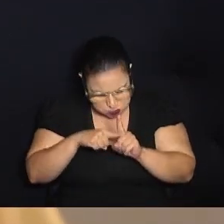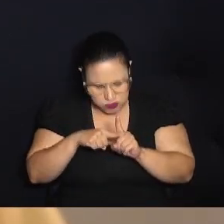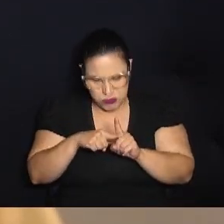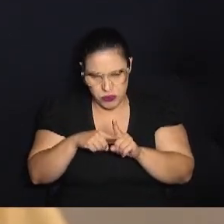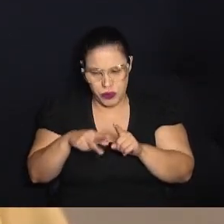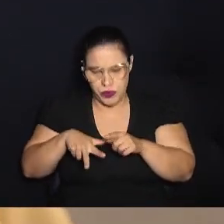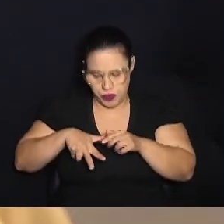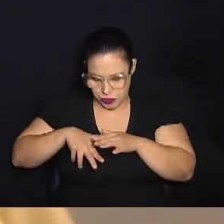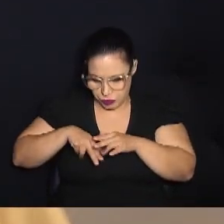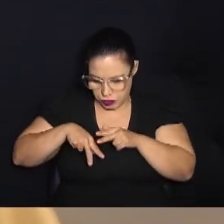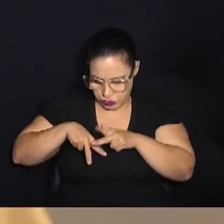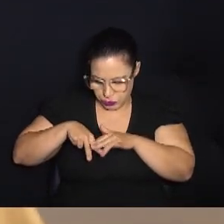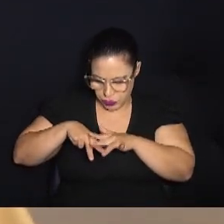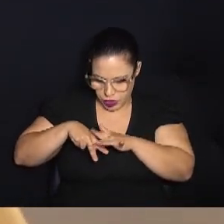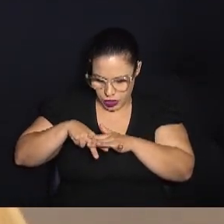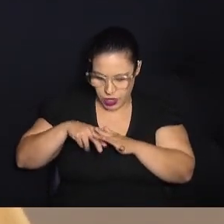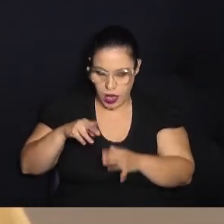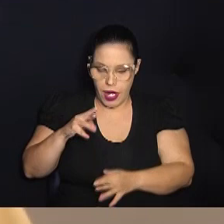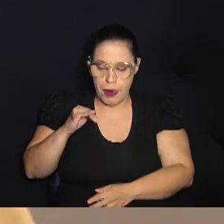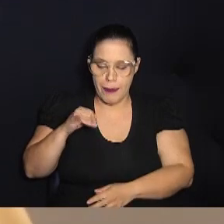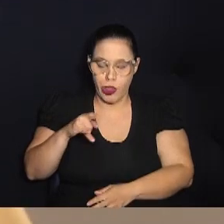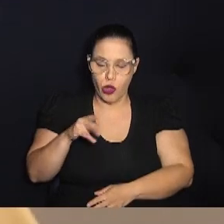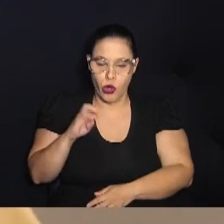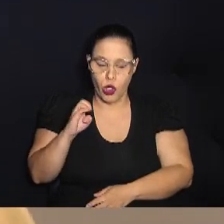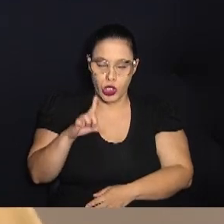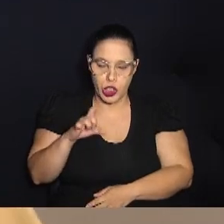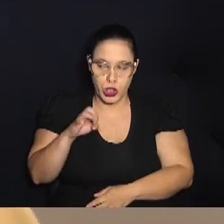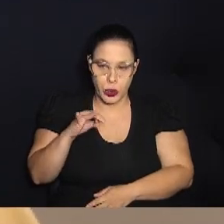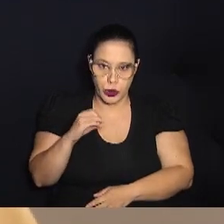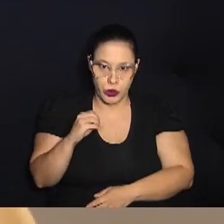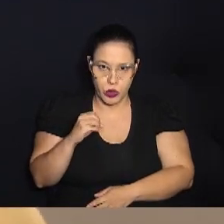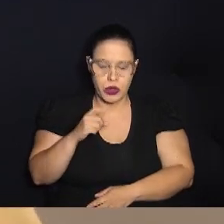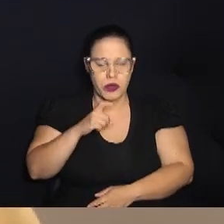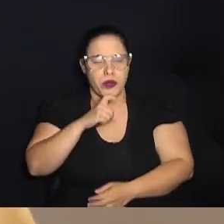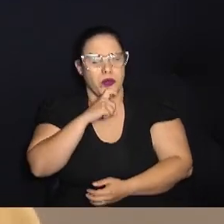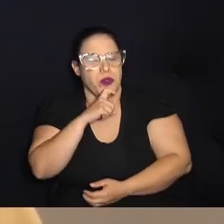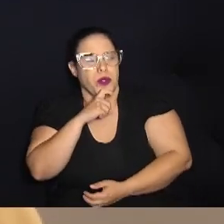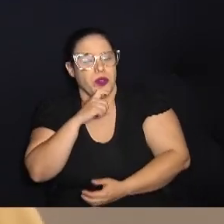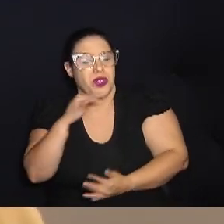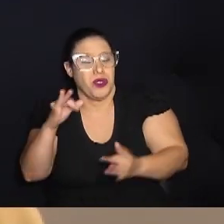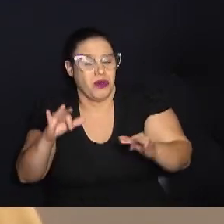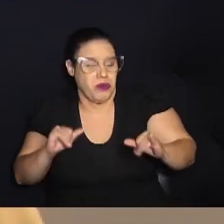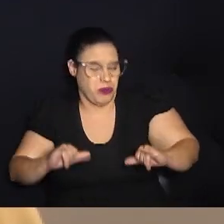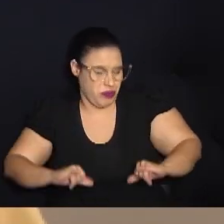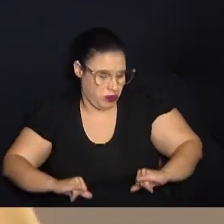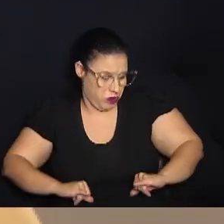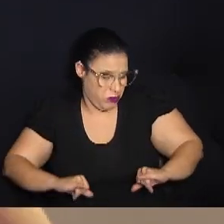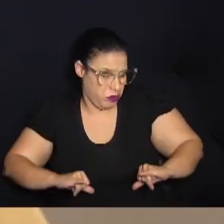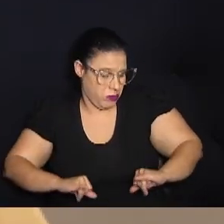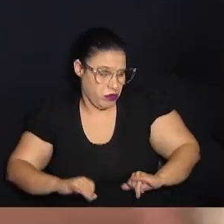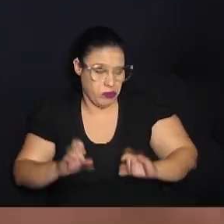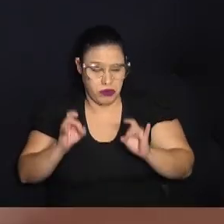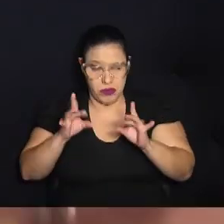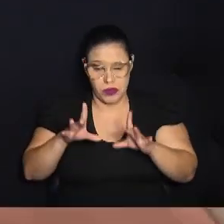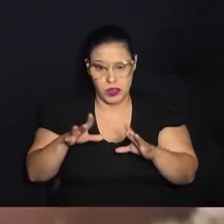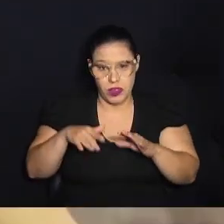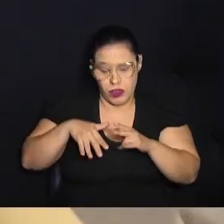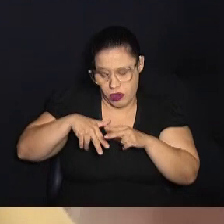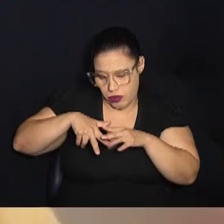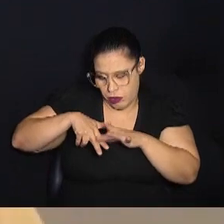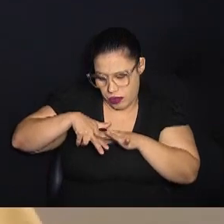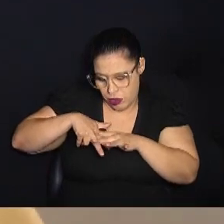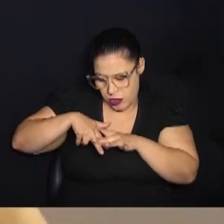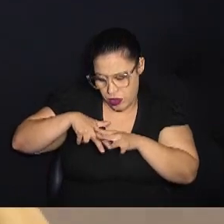Então, os pacientes reumatológicos, eles sofrem bastante também com o frio. Não Exatamente. só quem tem